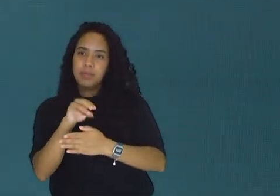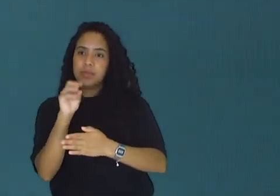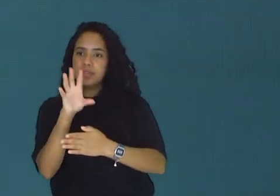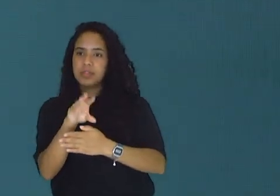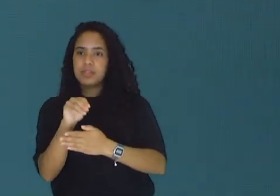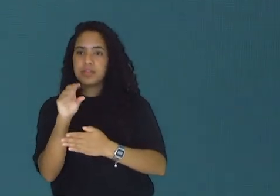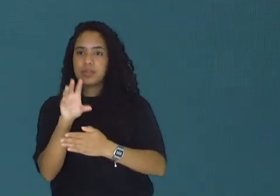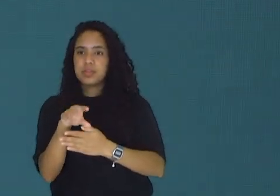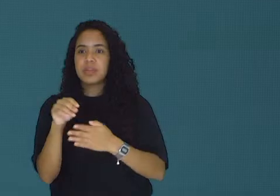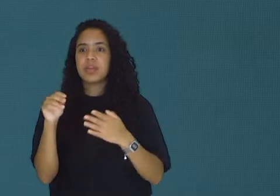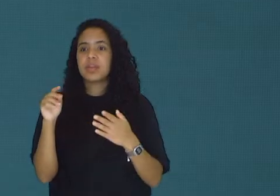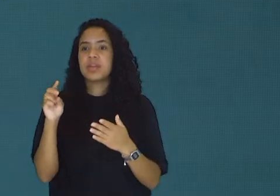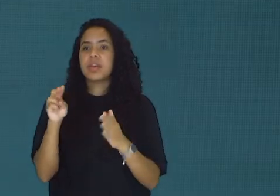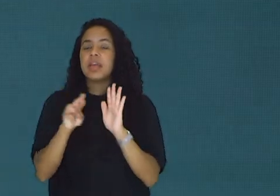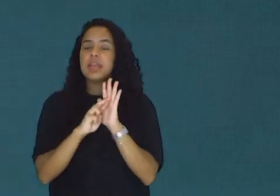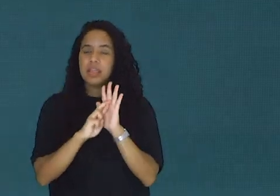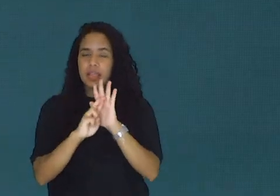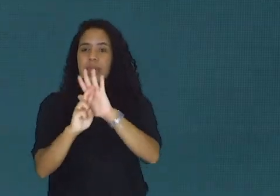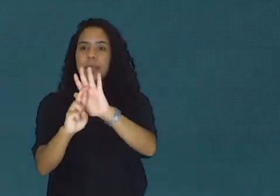queremos te ver, Senhor.